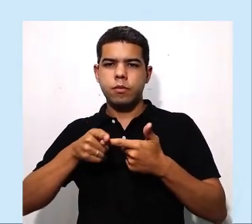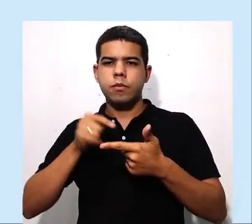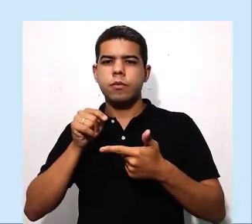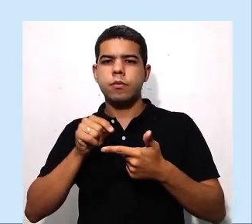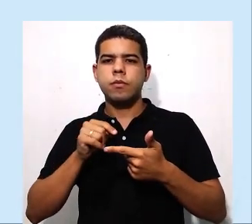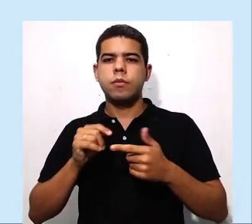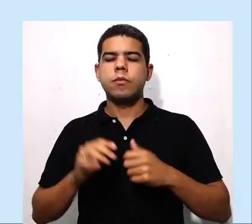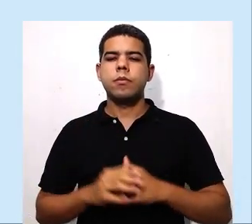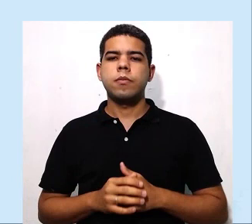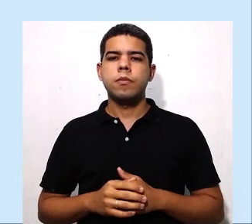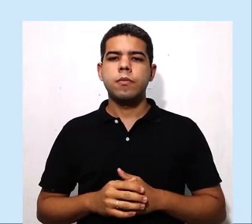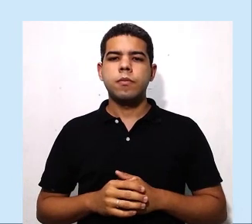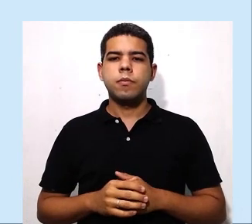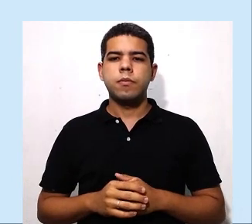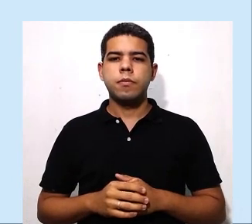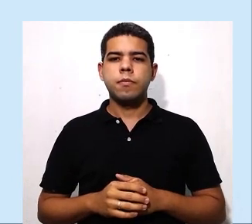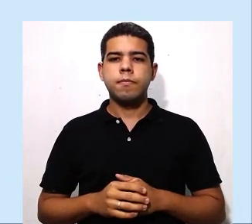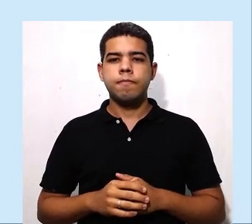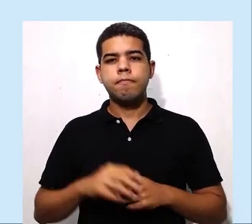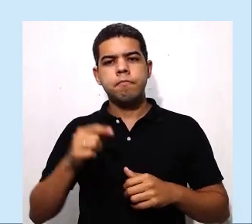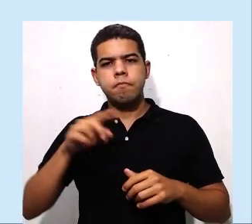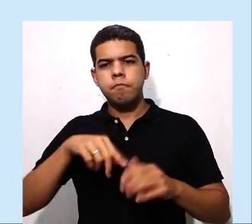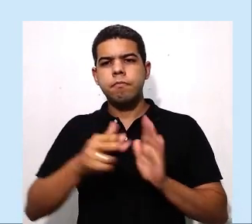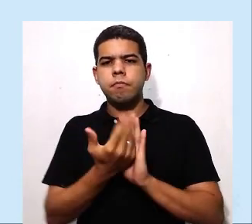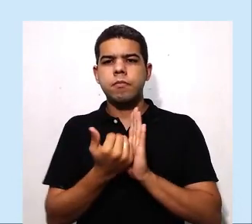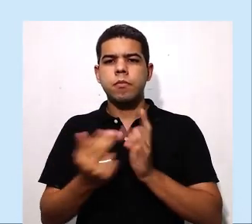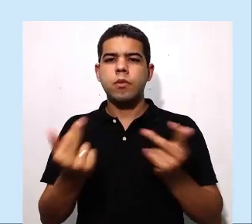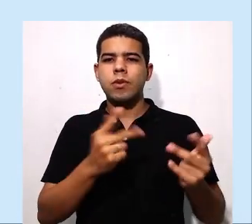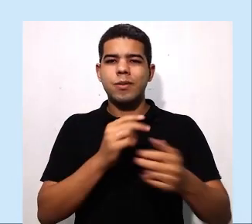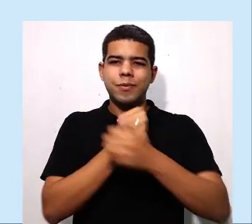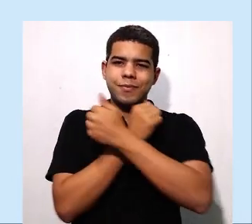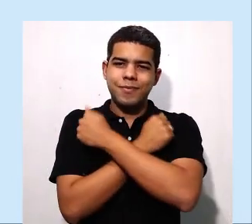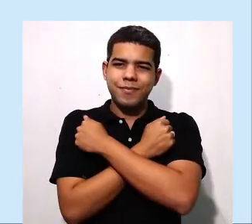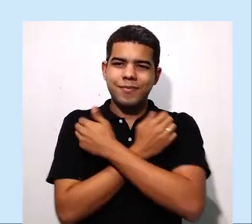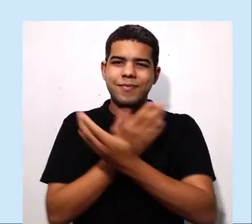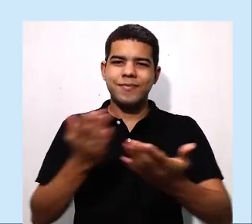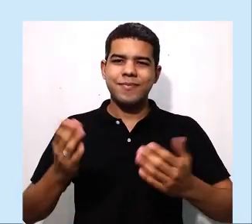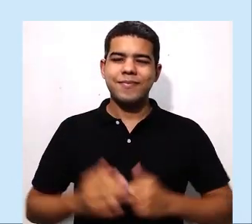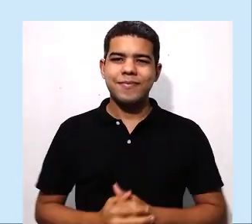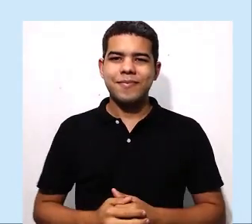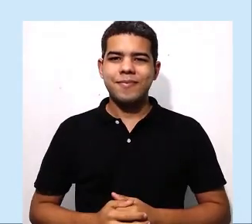reduzir. As figuras são semelhantes. Ok? Forte abraço e até a próxima aula.